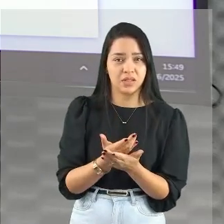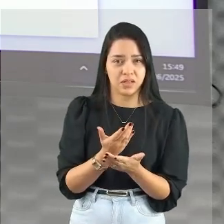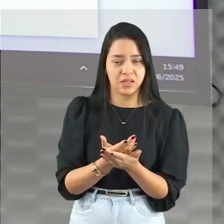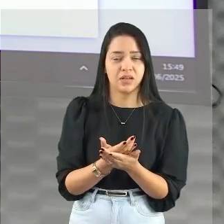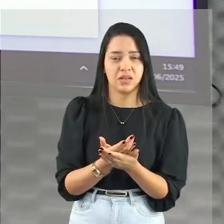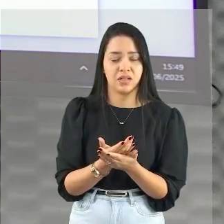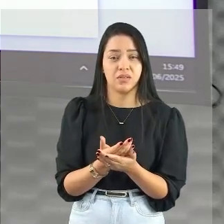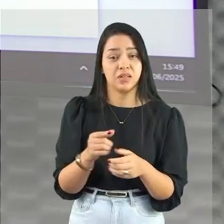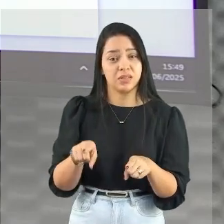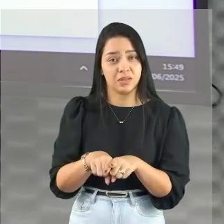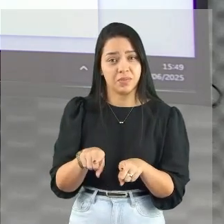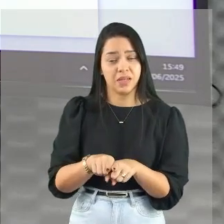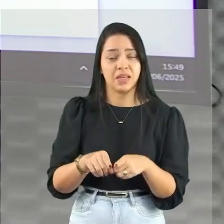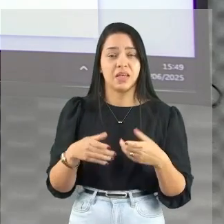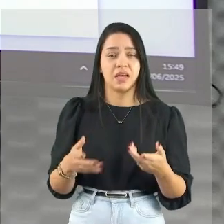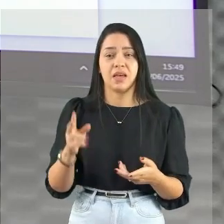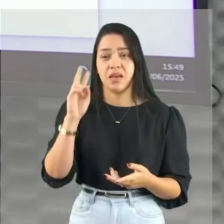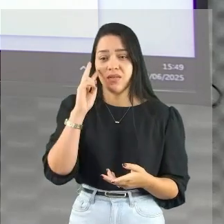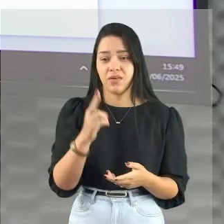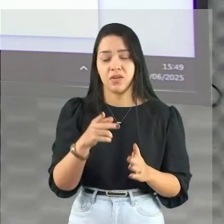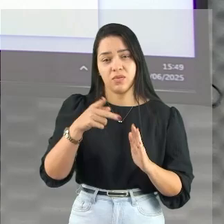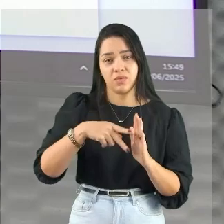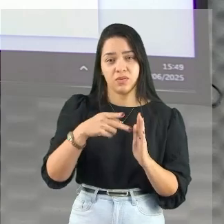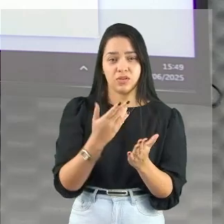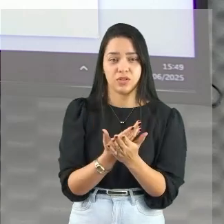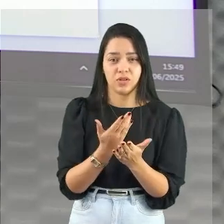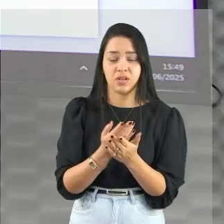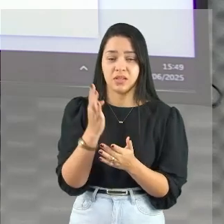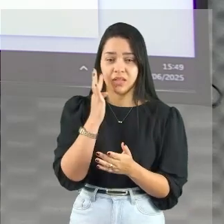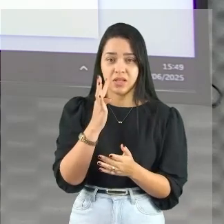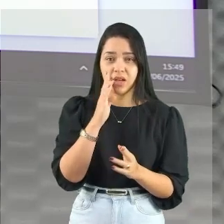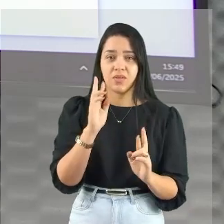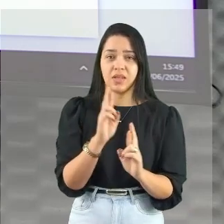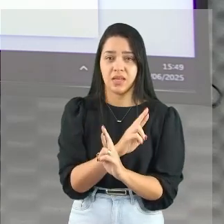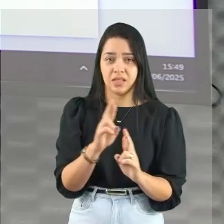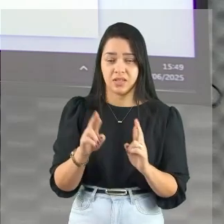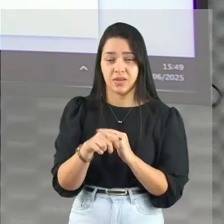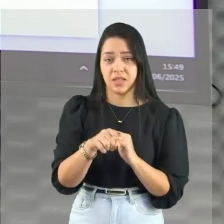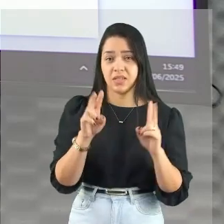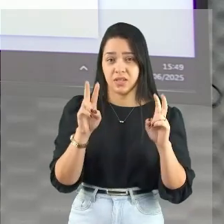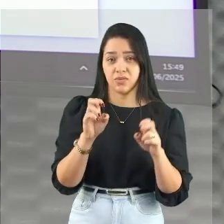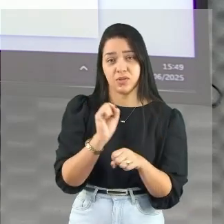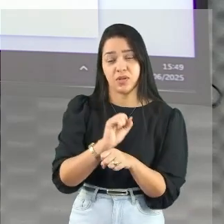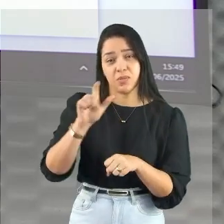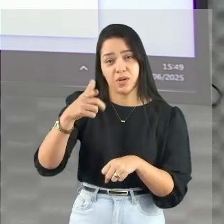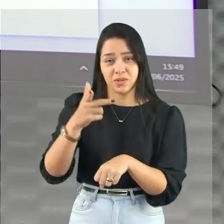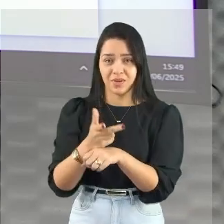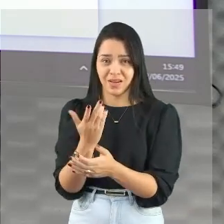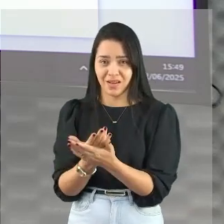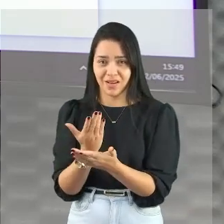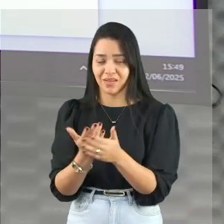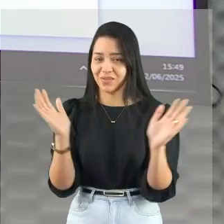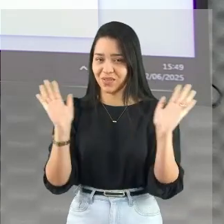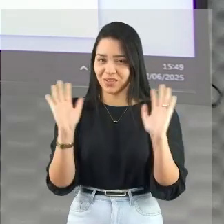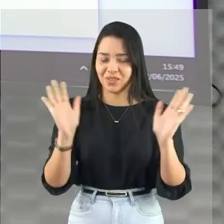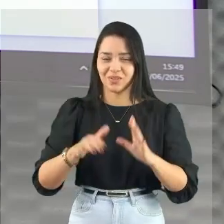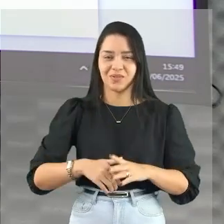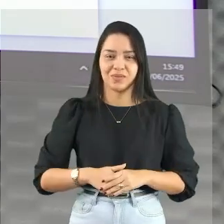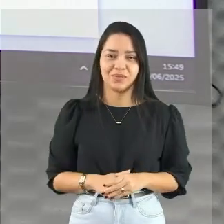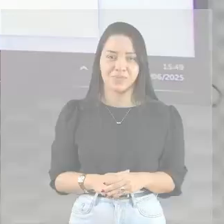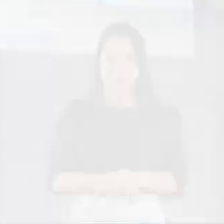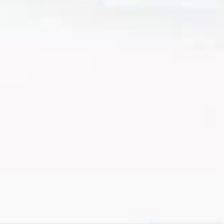tá? Podem estar olhando o plano de aula também, que está bem legal com relação a esse assunto, e espero vocês na nossa próxima aula. Tchau, tchau!